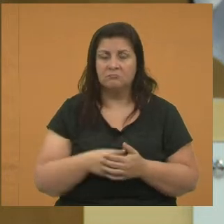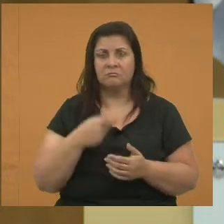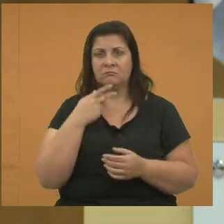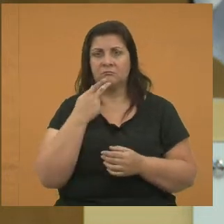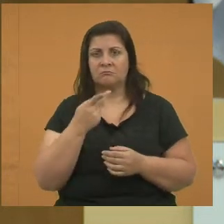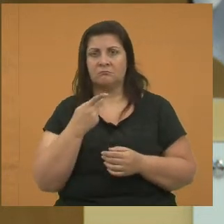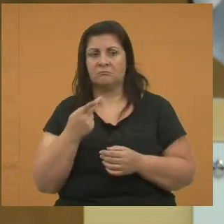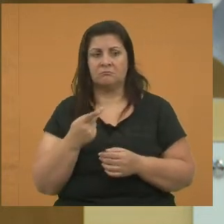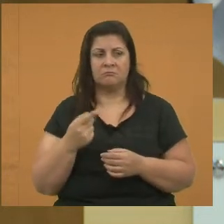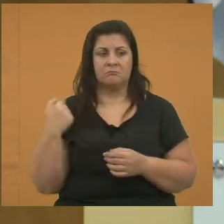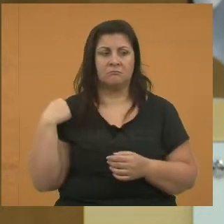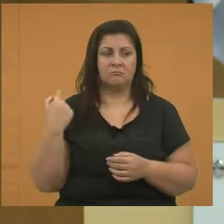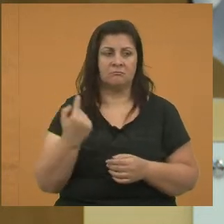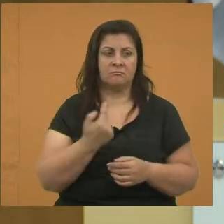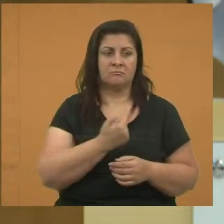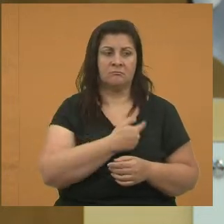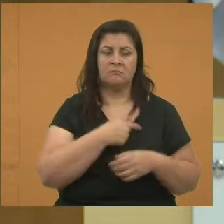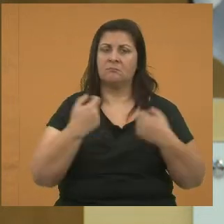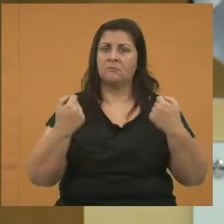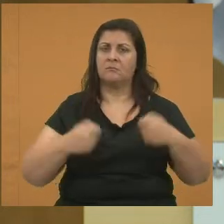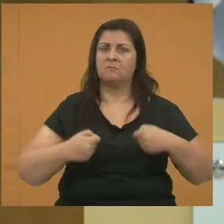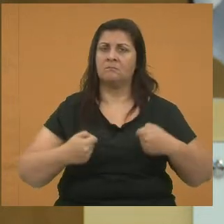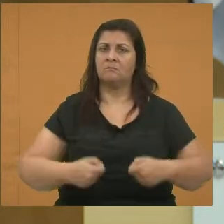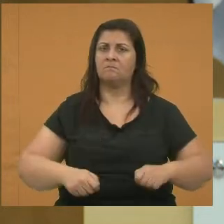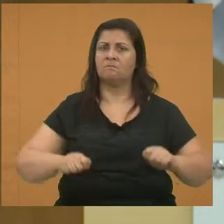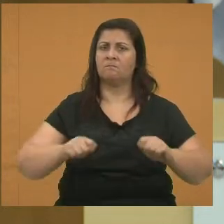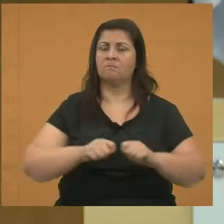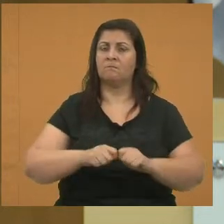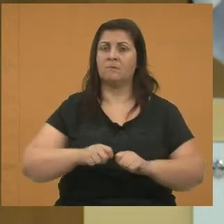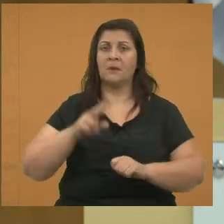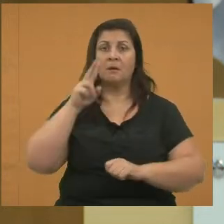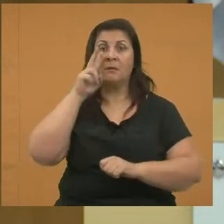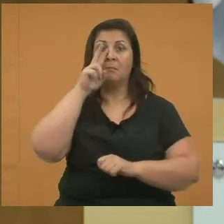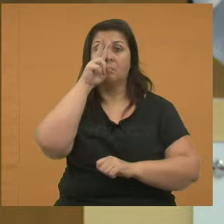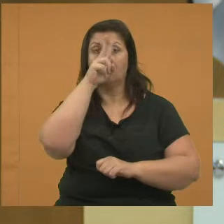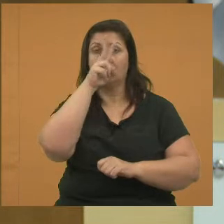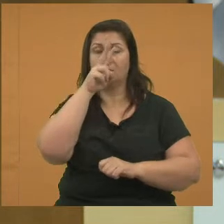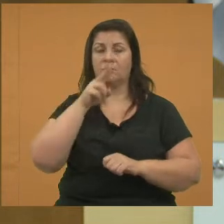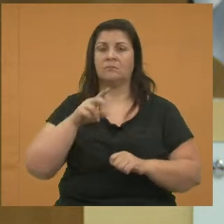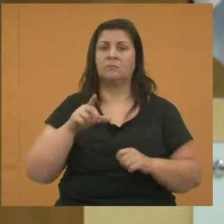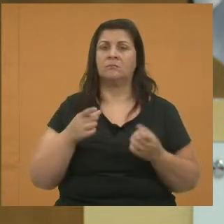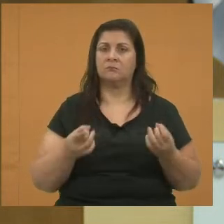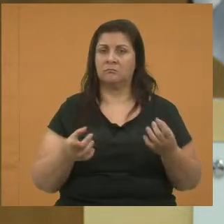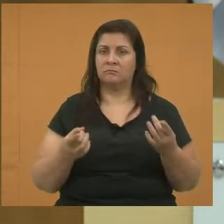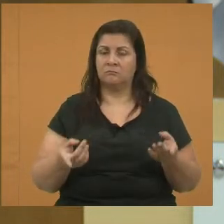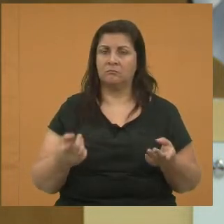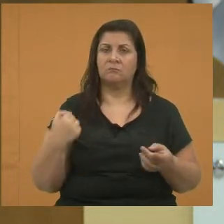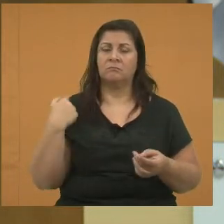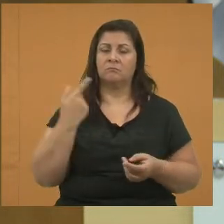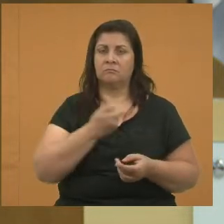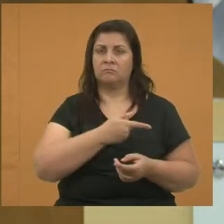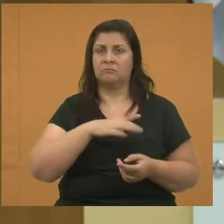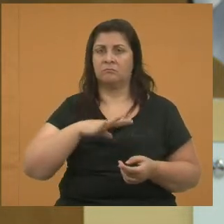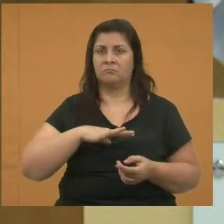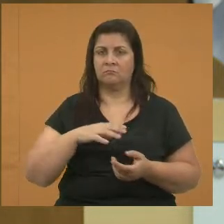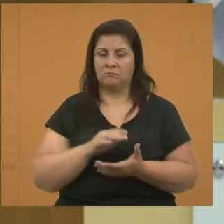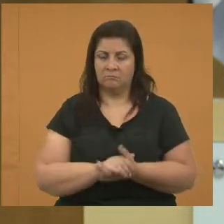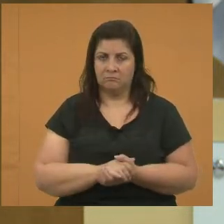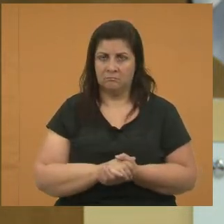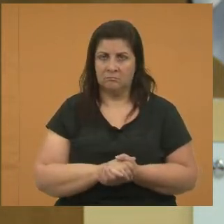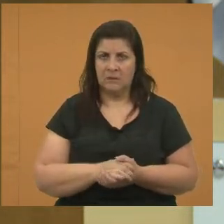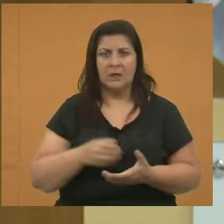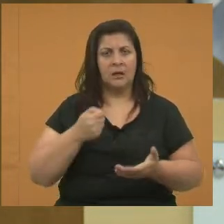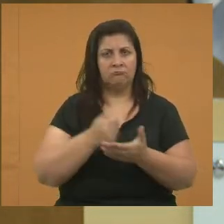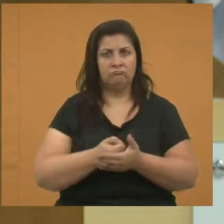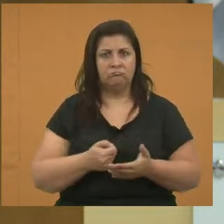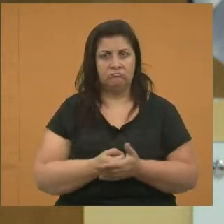que nós precisamos fortalecer o comércio na nossa cidade. A nossa luta aqui, não só a minha